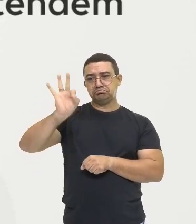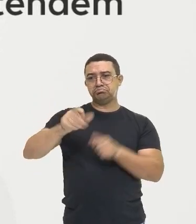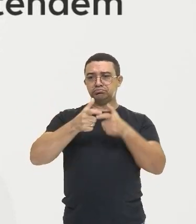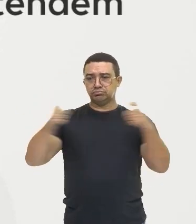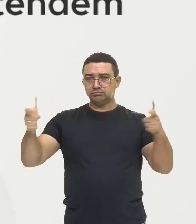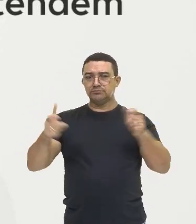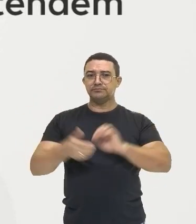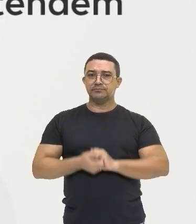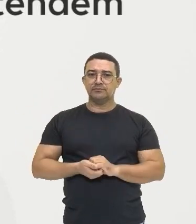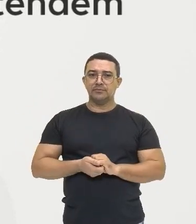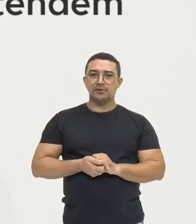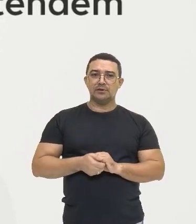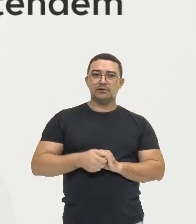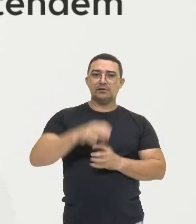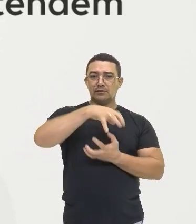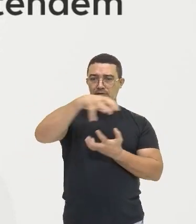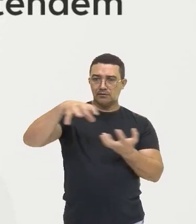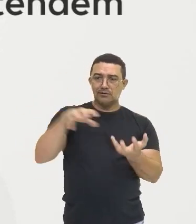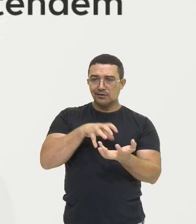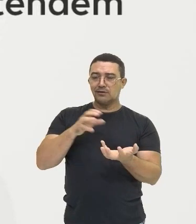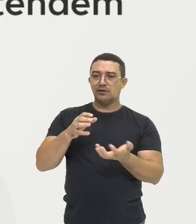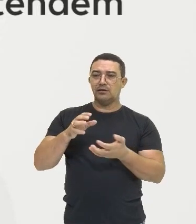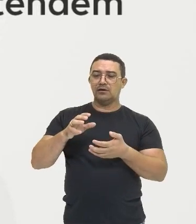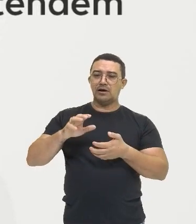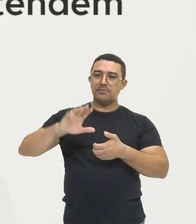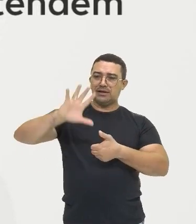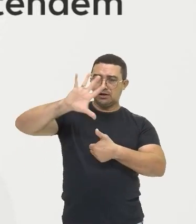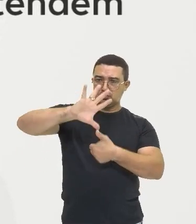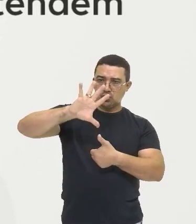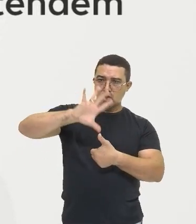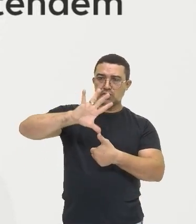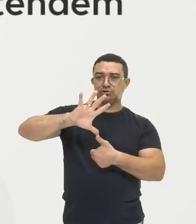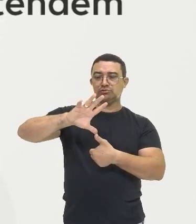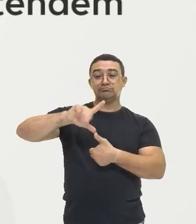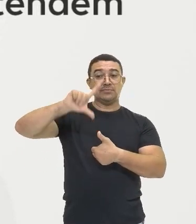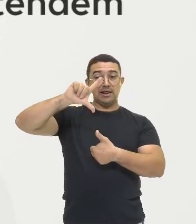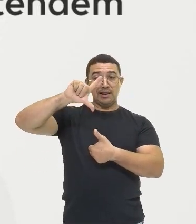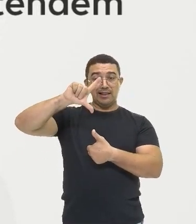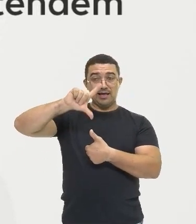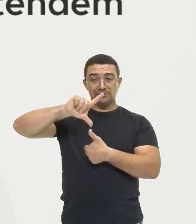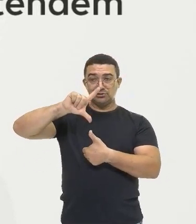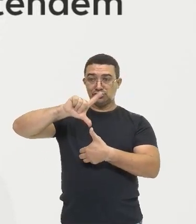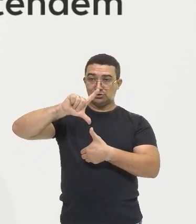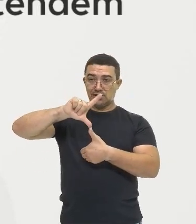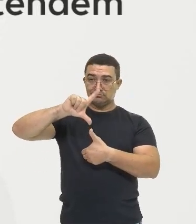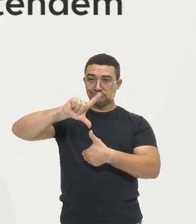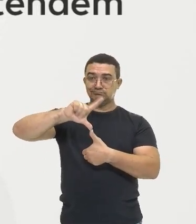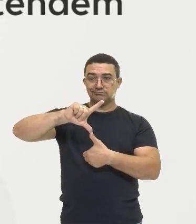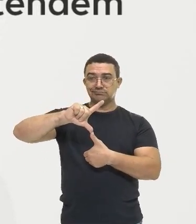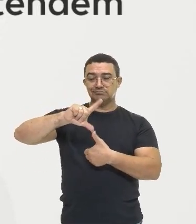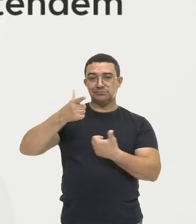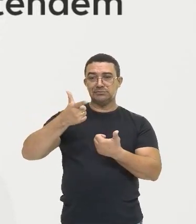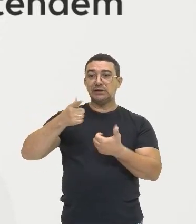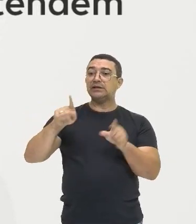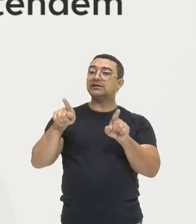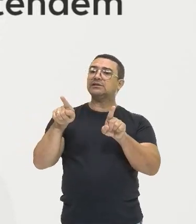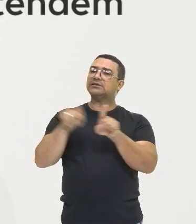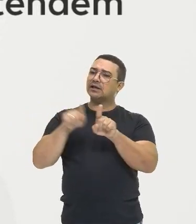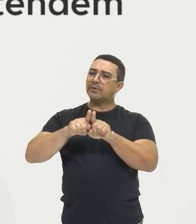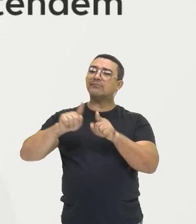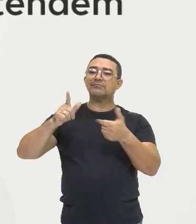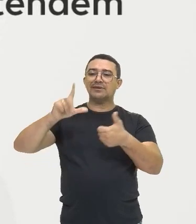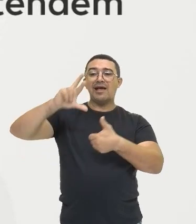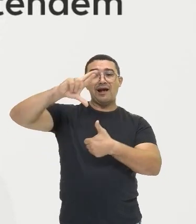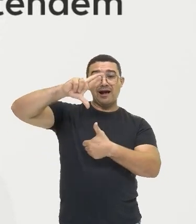americano, tanto na América do Norte, como na América Latina, tá bom? Como no Caribe, que também faz parte